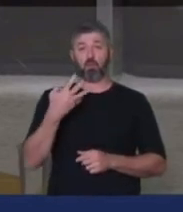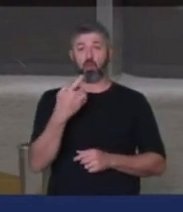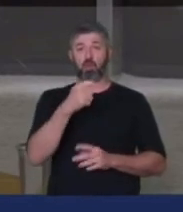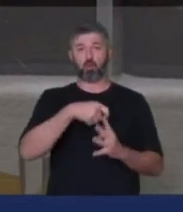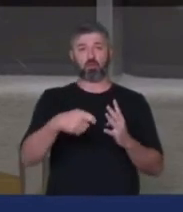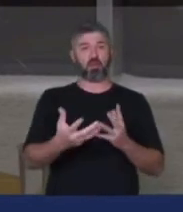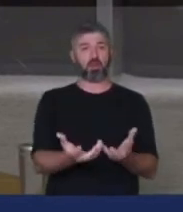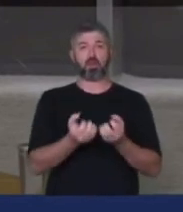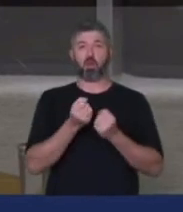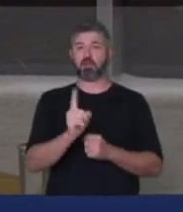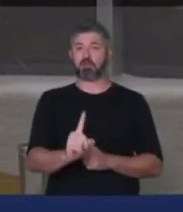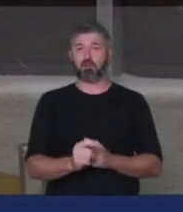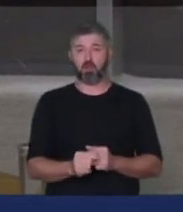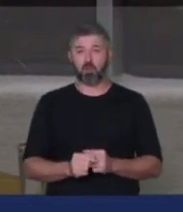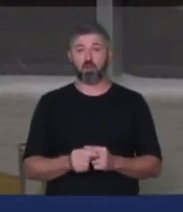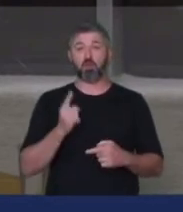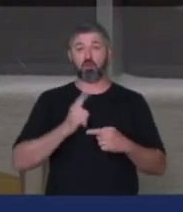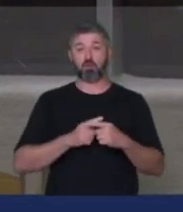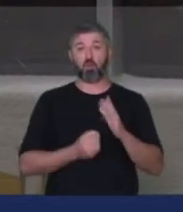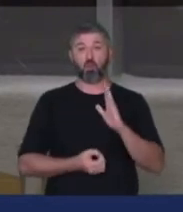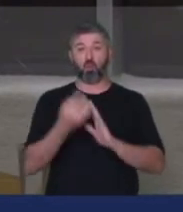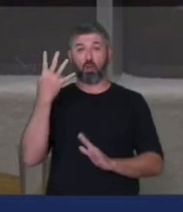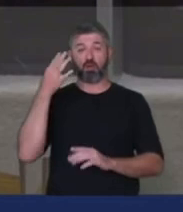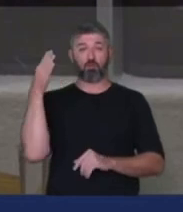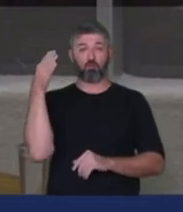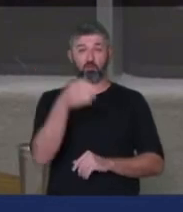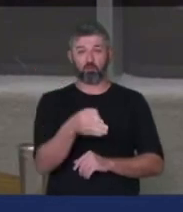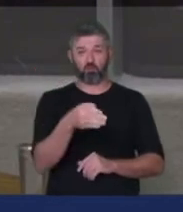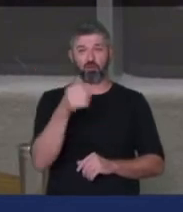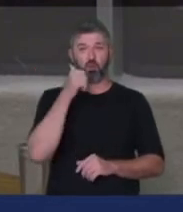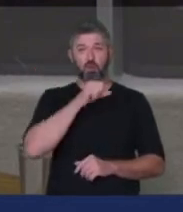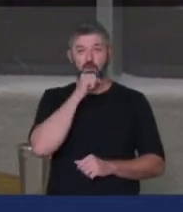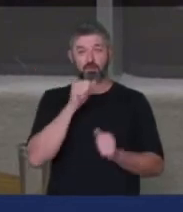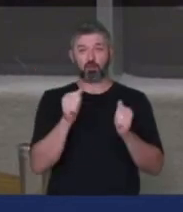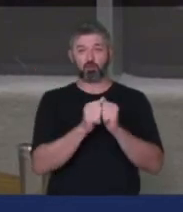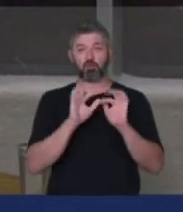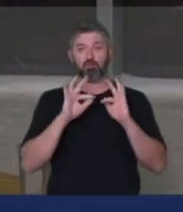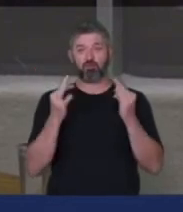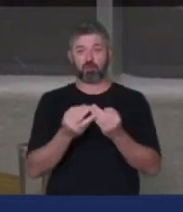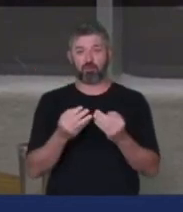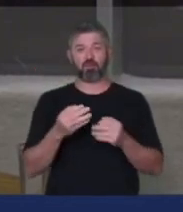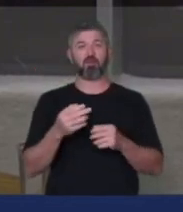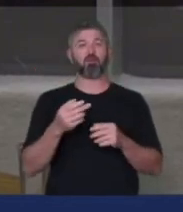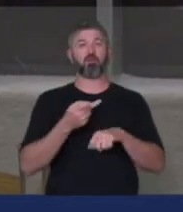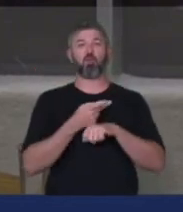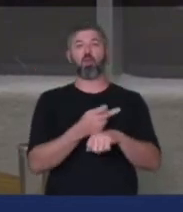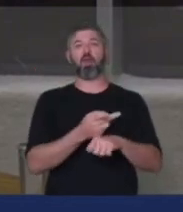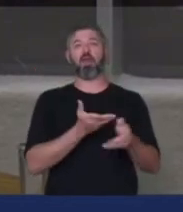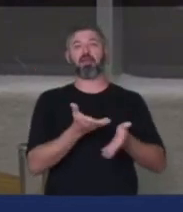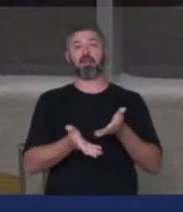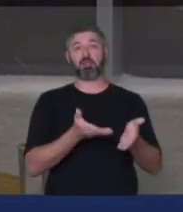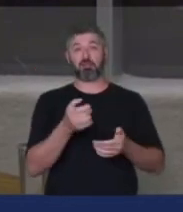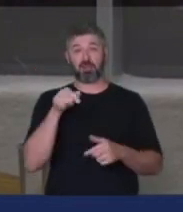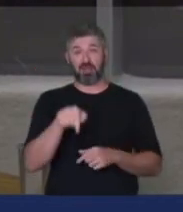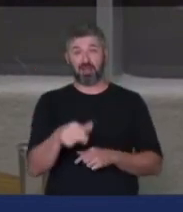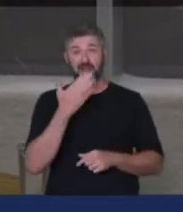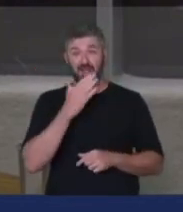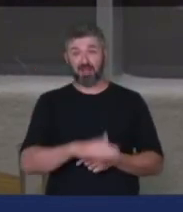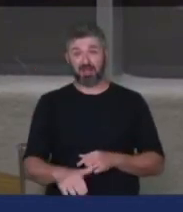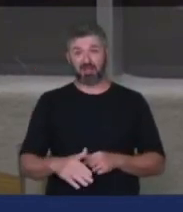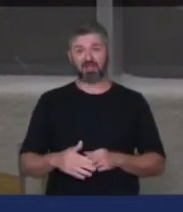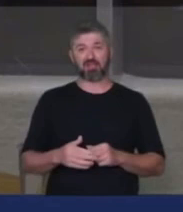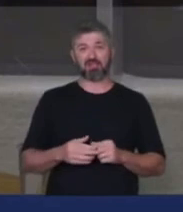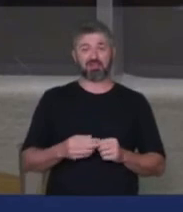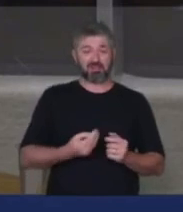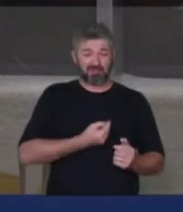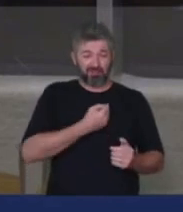recebeu. Ele foi por 4 vezes com a sua mãe, com a sua família, buscar atendimento. Essa criança, nos seus últimos